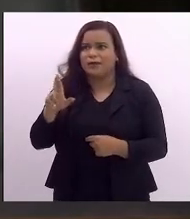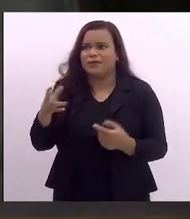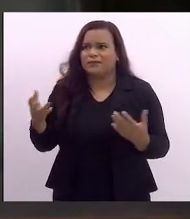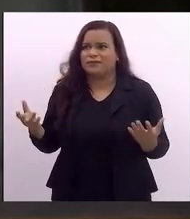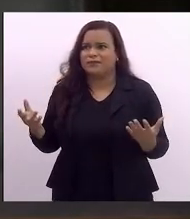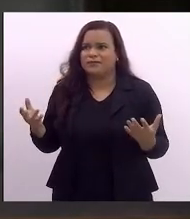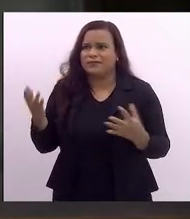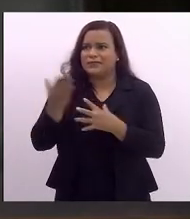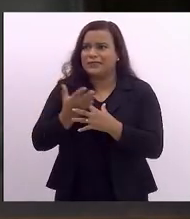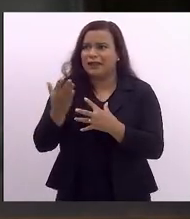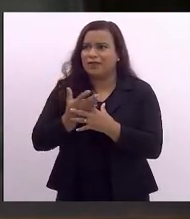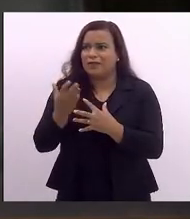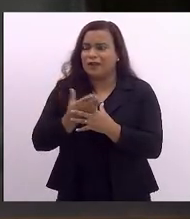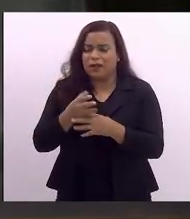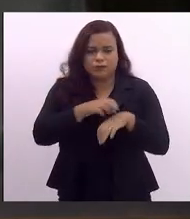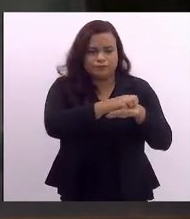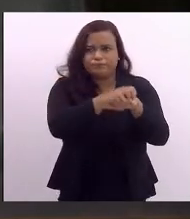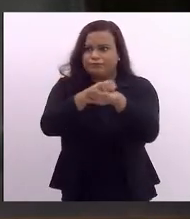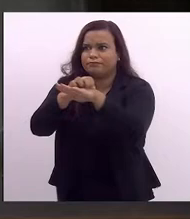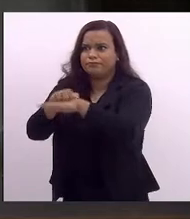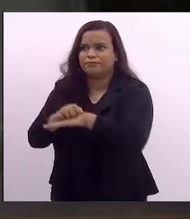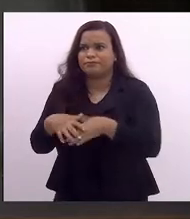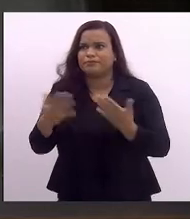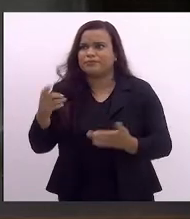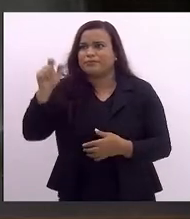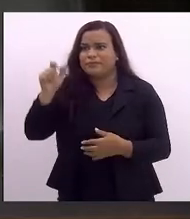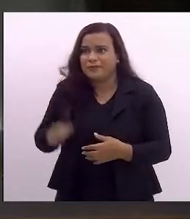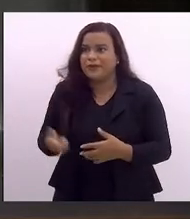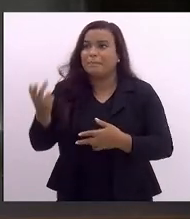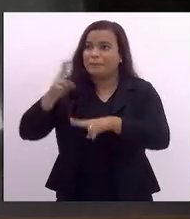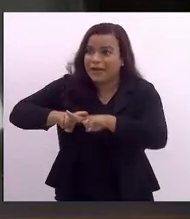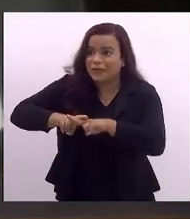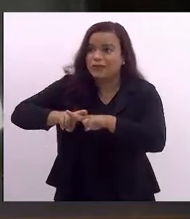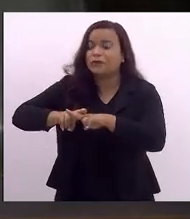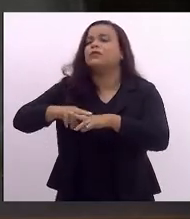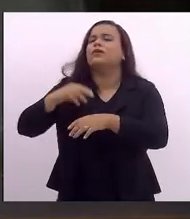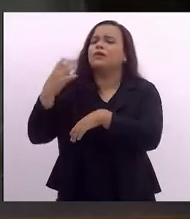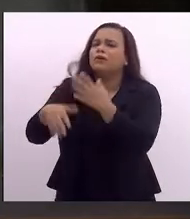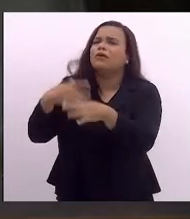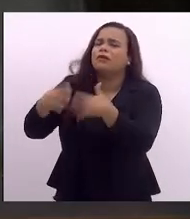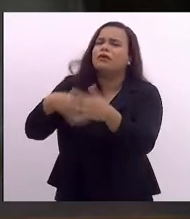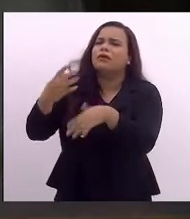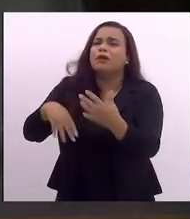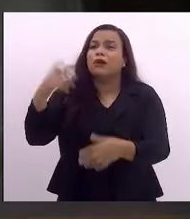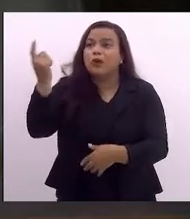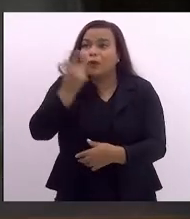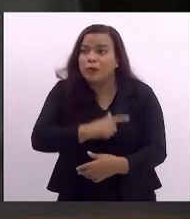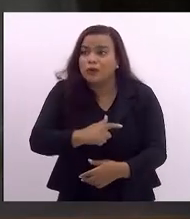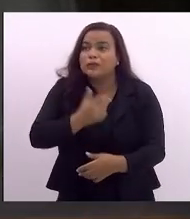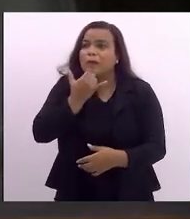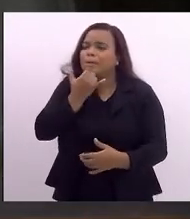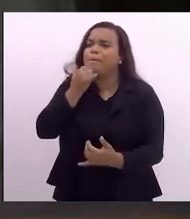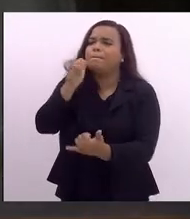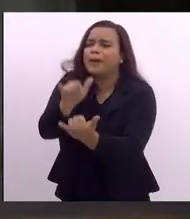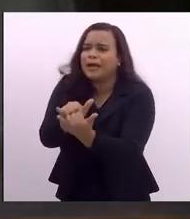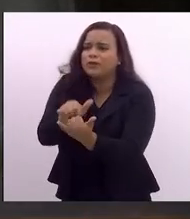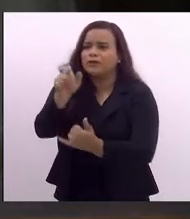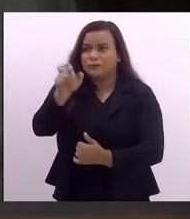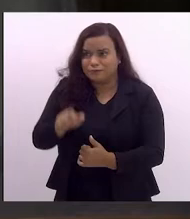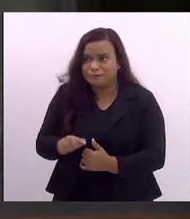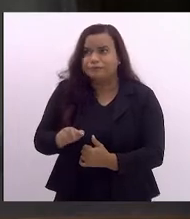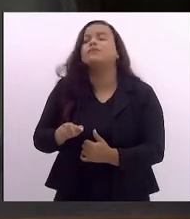E essa pessoa ficou presa para, no final, ela ser absolvida só em audiência. A gente conseguiu a absolvição e, de uma forma muito peculiar, usando